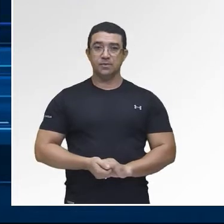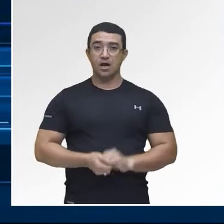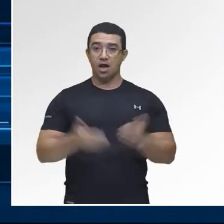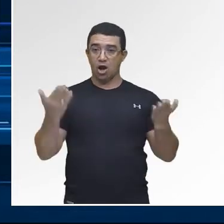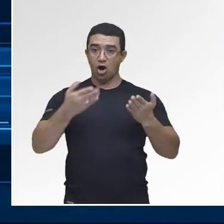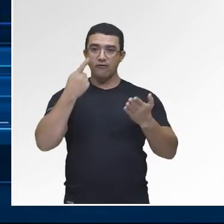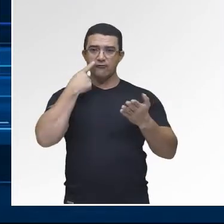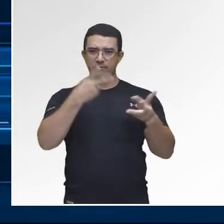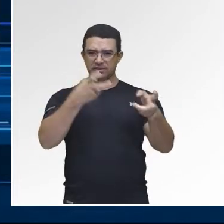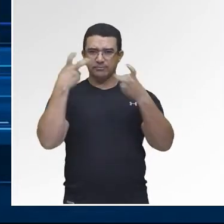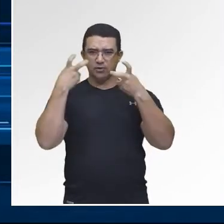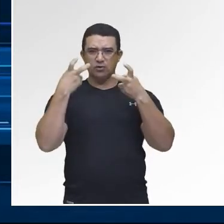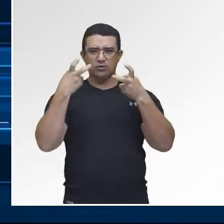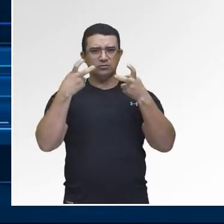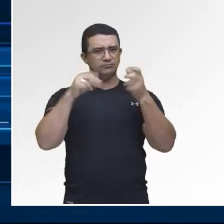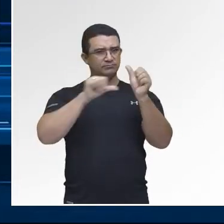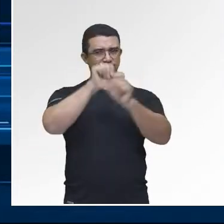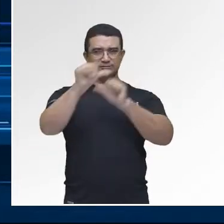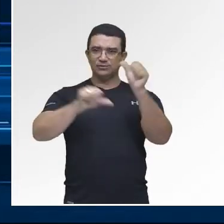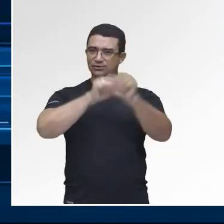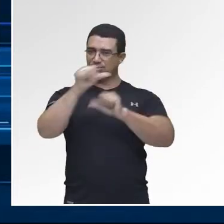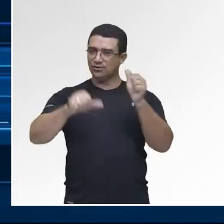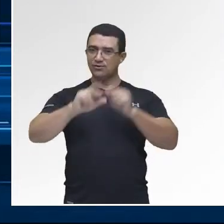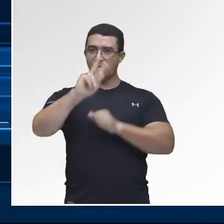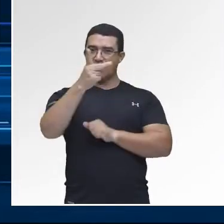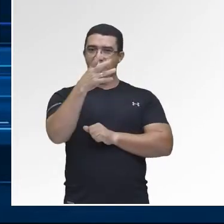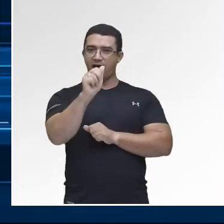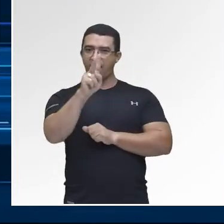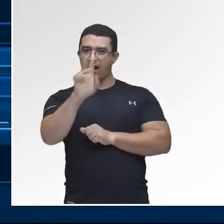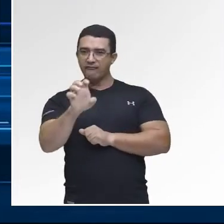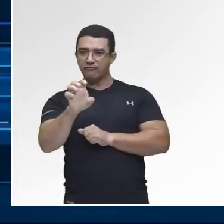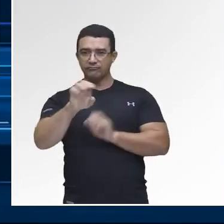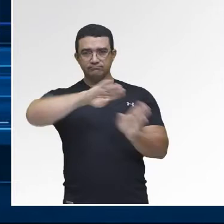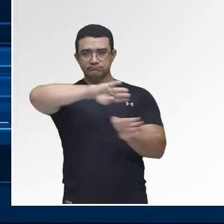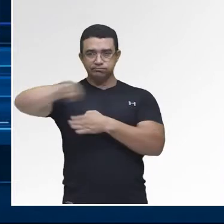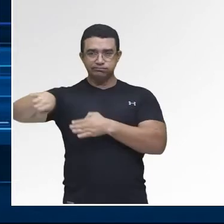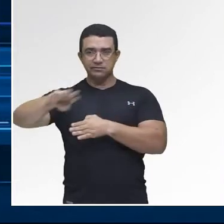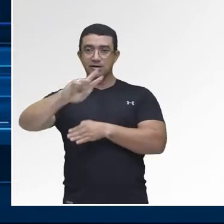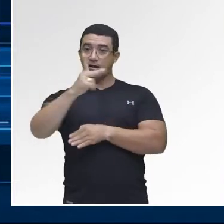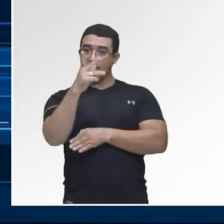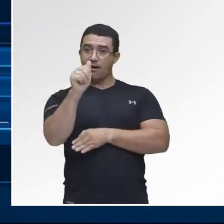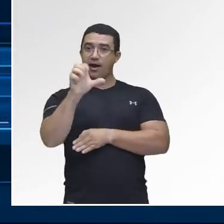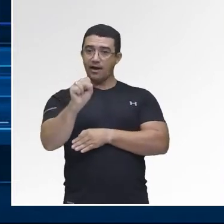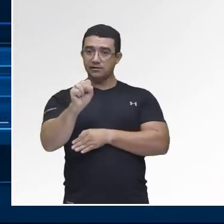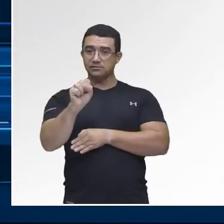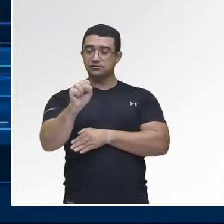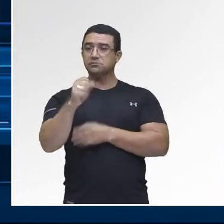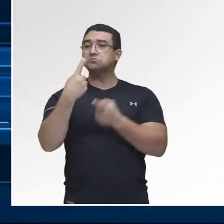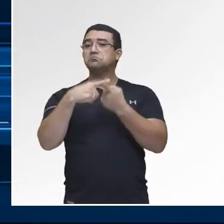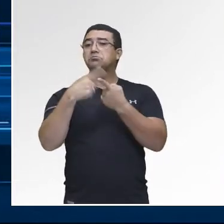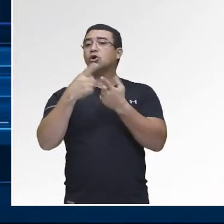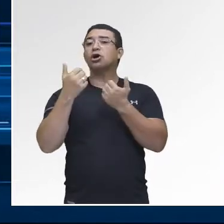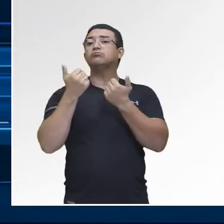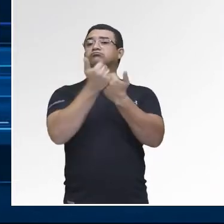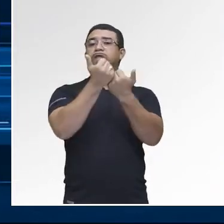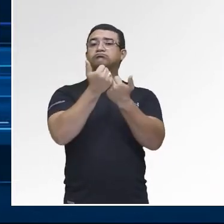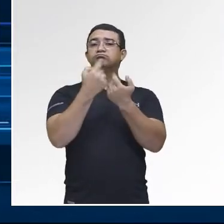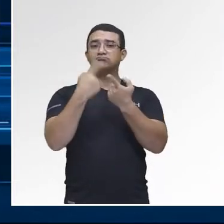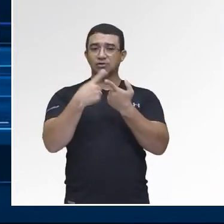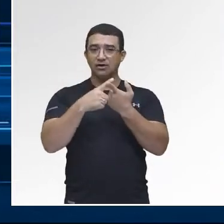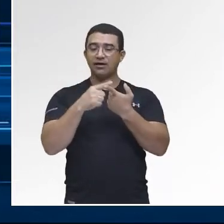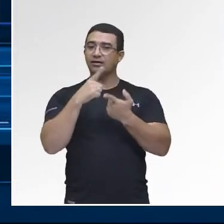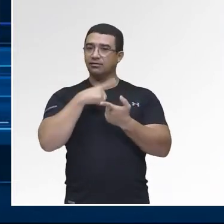olha só. O have, ele ficou has. Por que que houve essa mudança? Porque aqui eu tenho